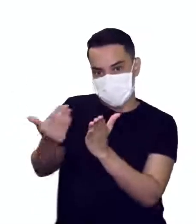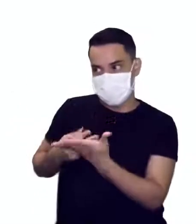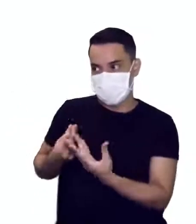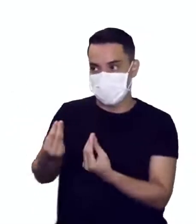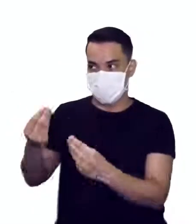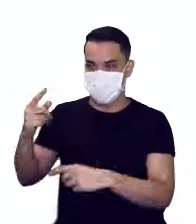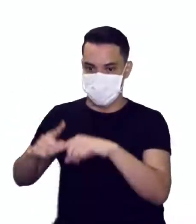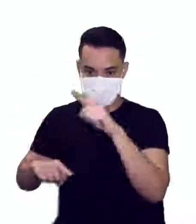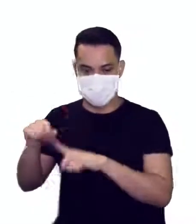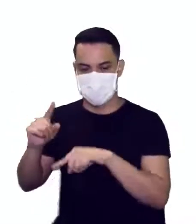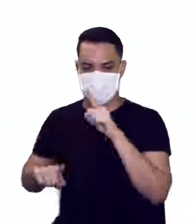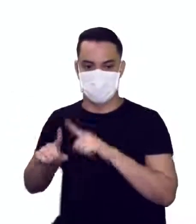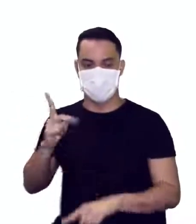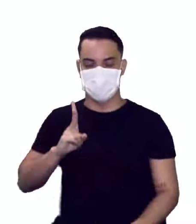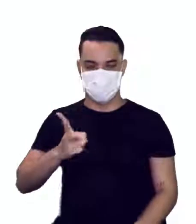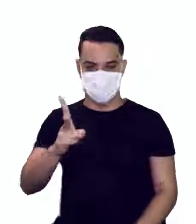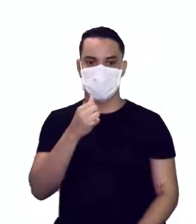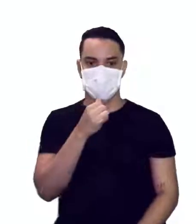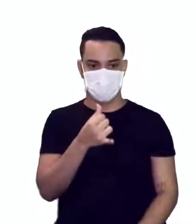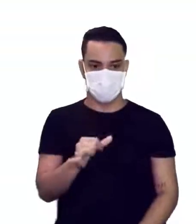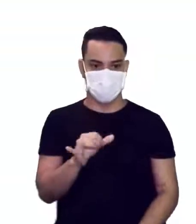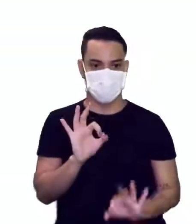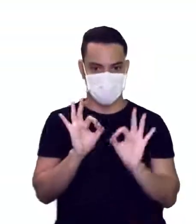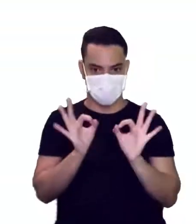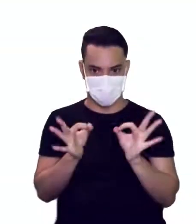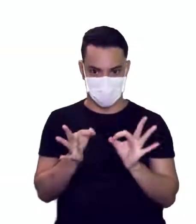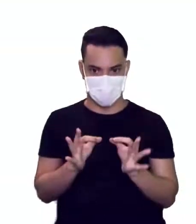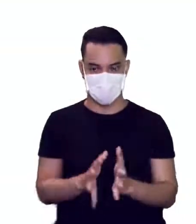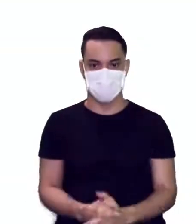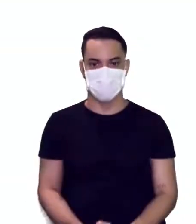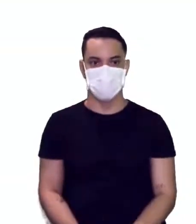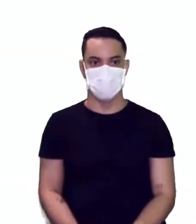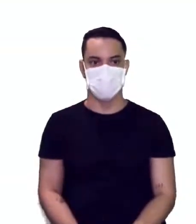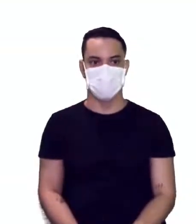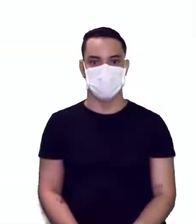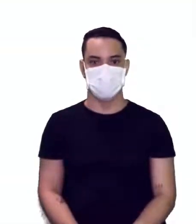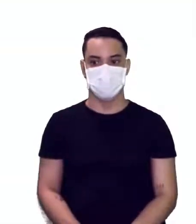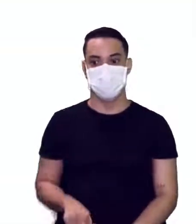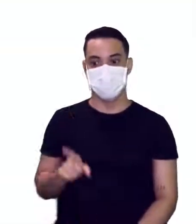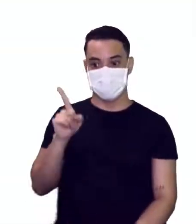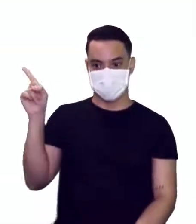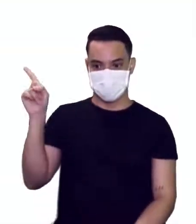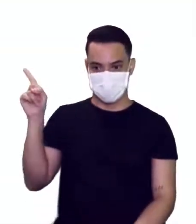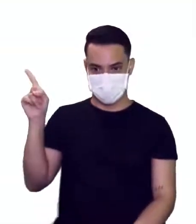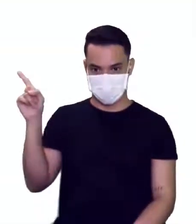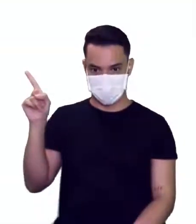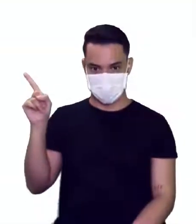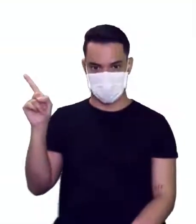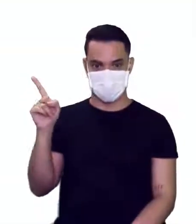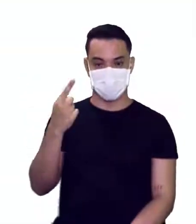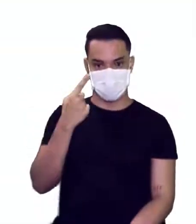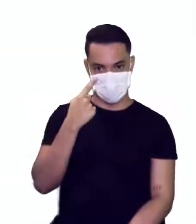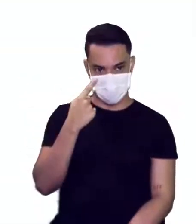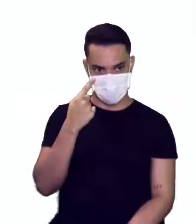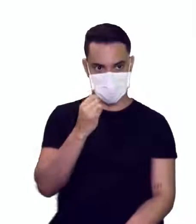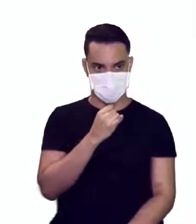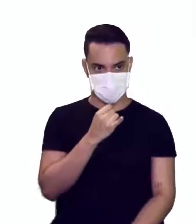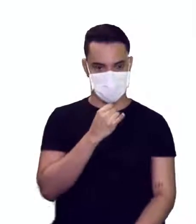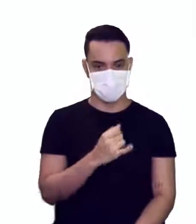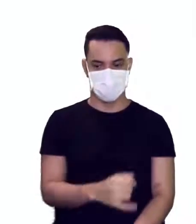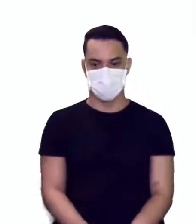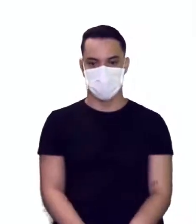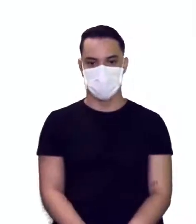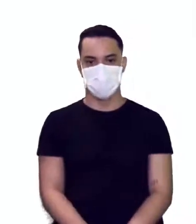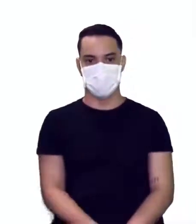assim, eletrizado, tá bom? Então, olha só. Tá aqui, olha só, a simulaçãozinha, vamos ver o exemplo,